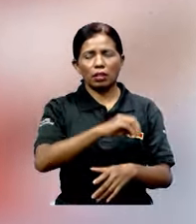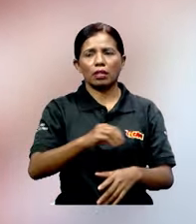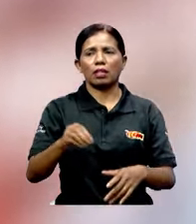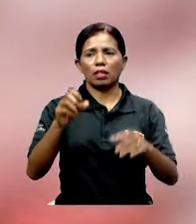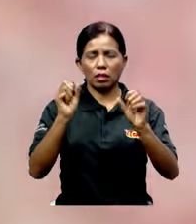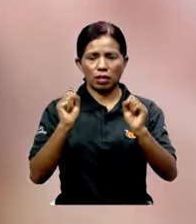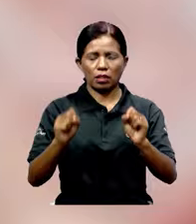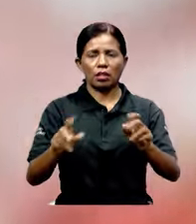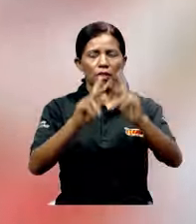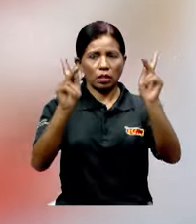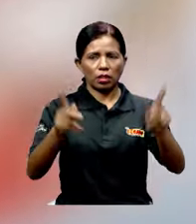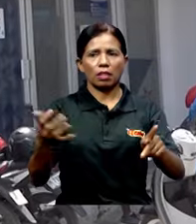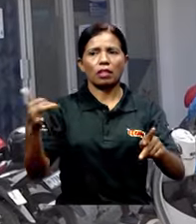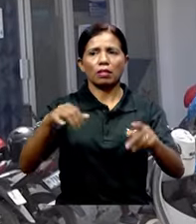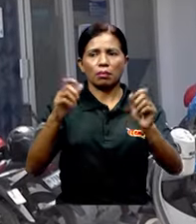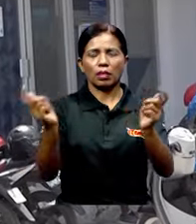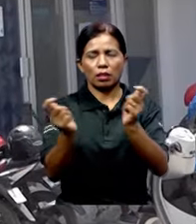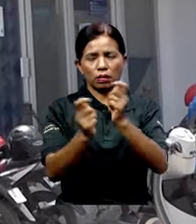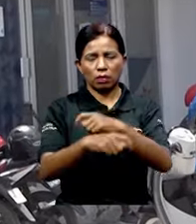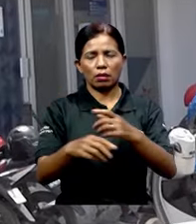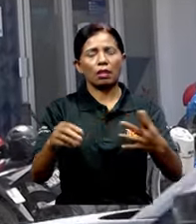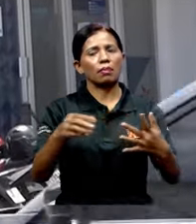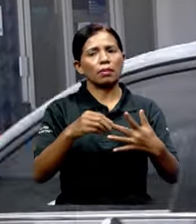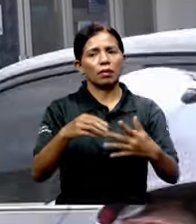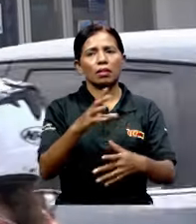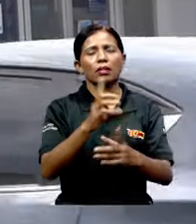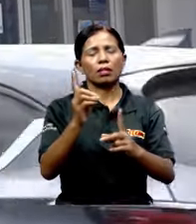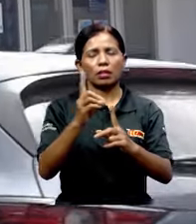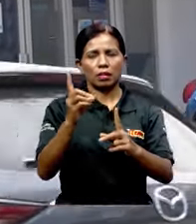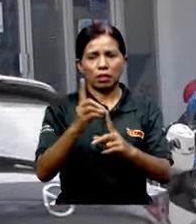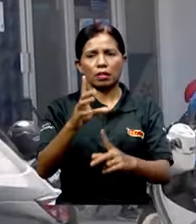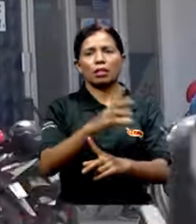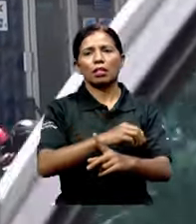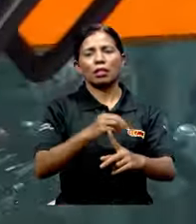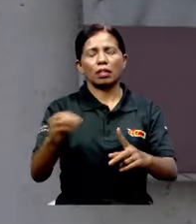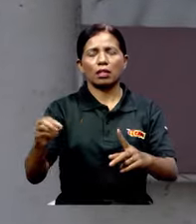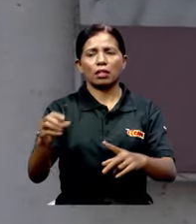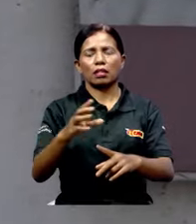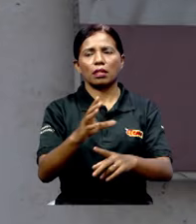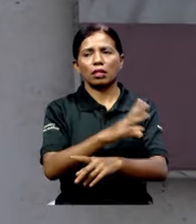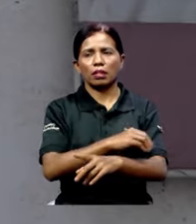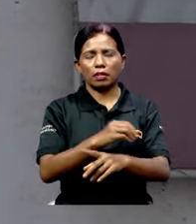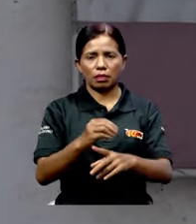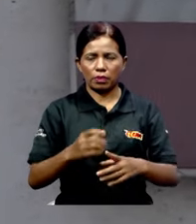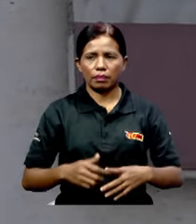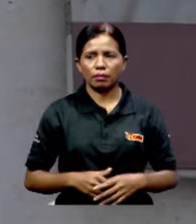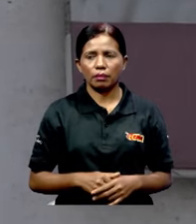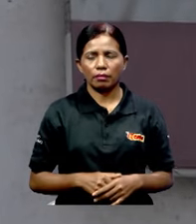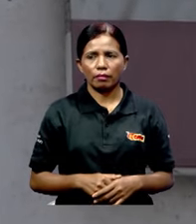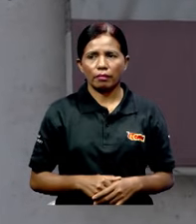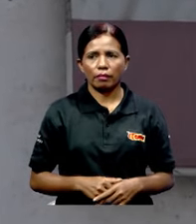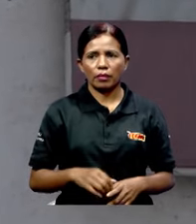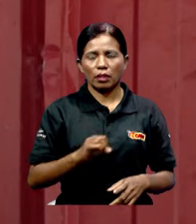possibilidade Loza na insira bele troca plástico ka data ba duração prazo nien e a marca ayam poto refere. Imos